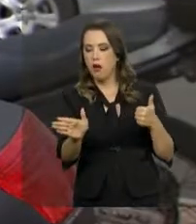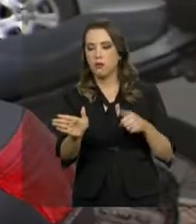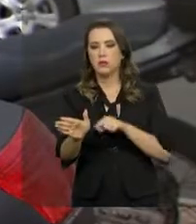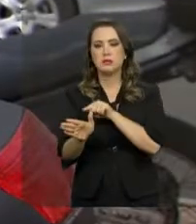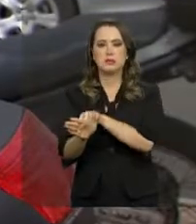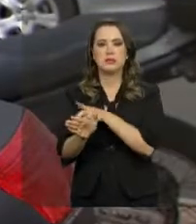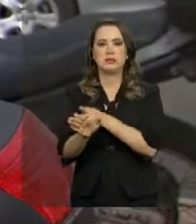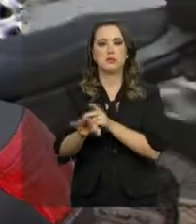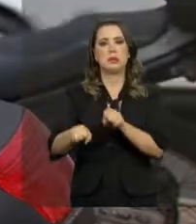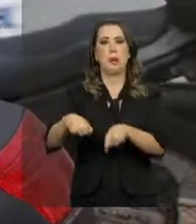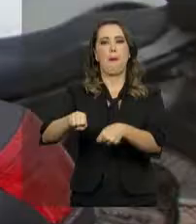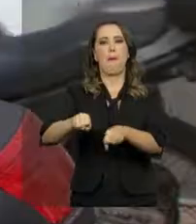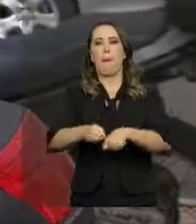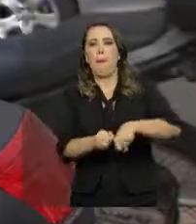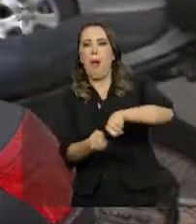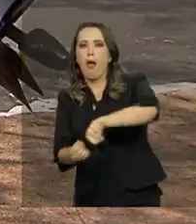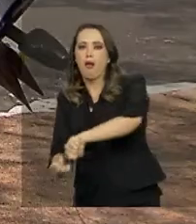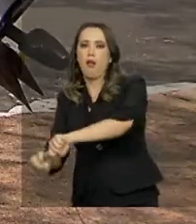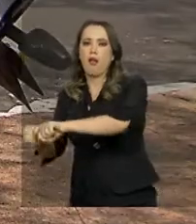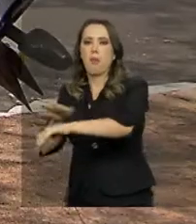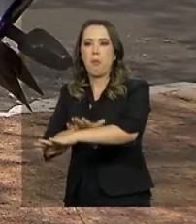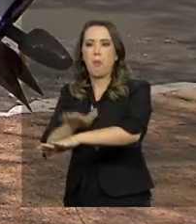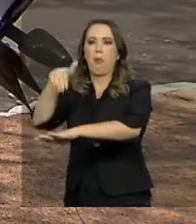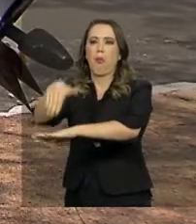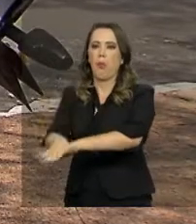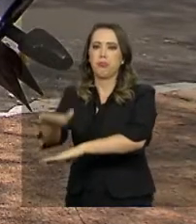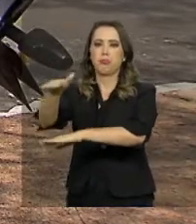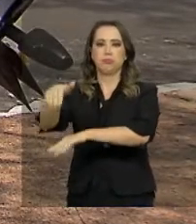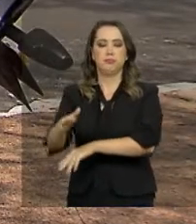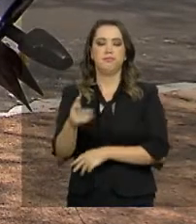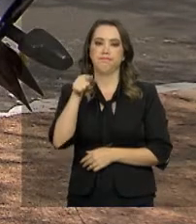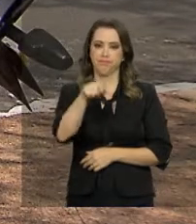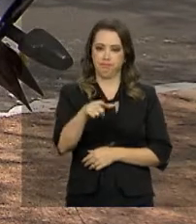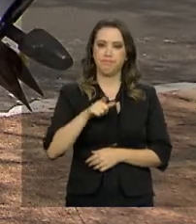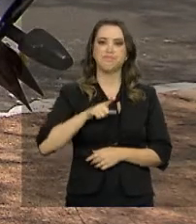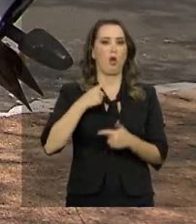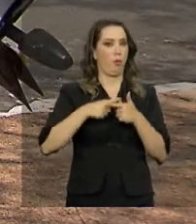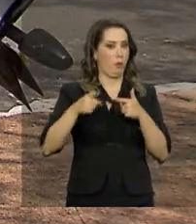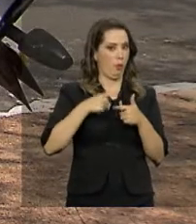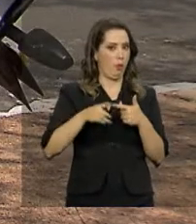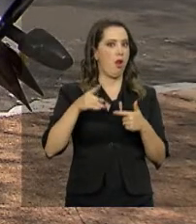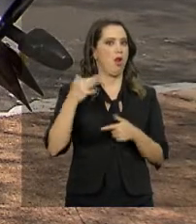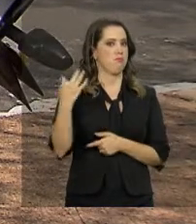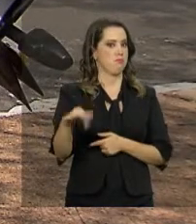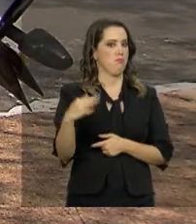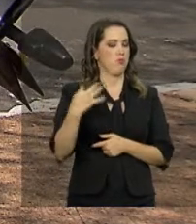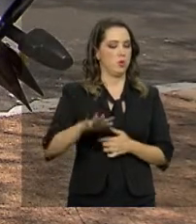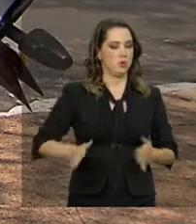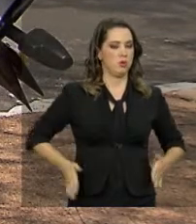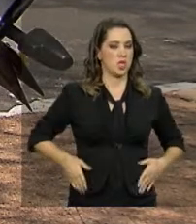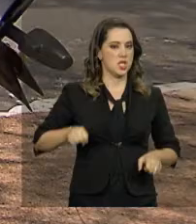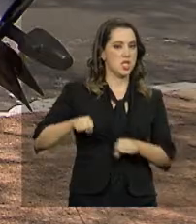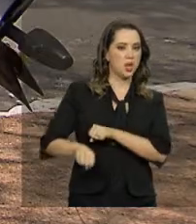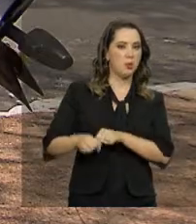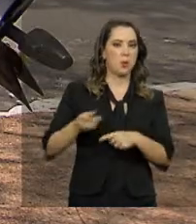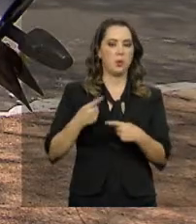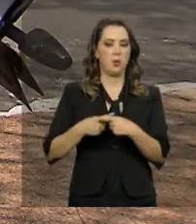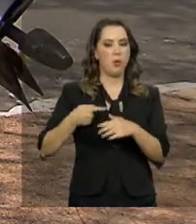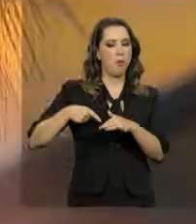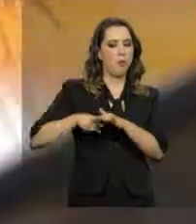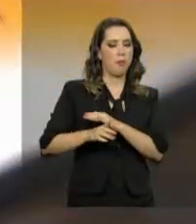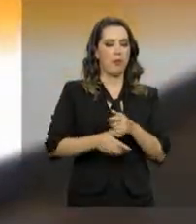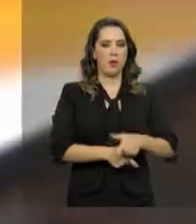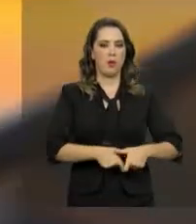de cíntia e passou por cima dela a motociclista sofreu lesões graves fraturou a bacia e perfurou